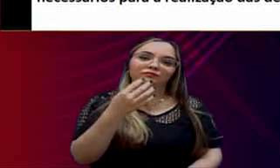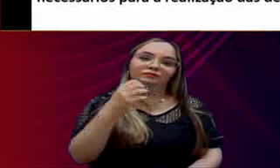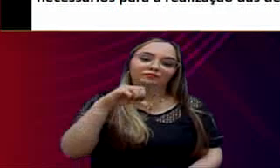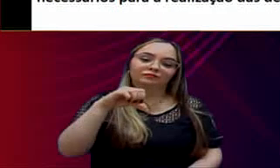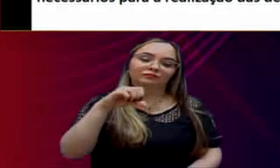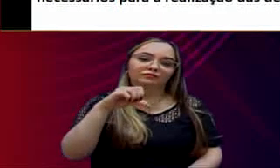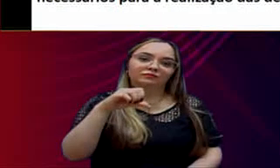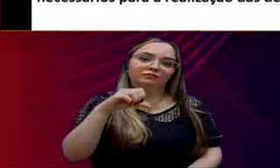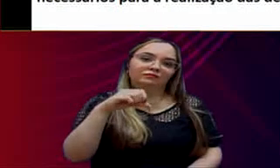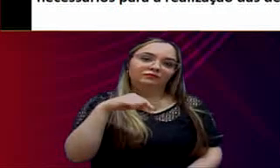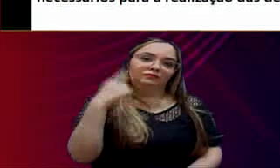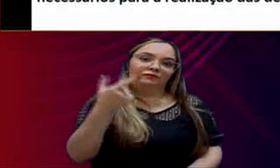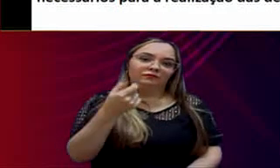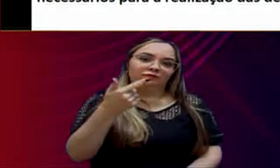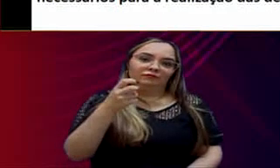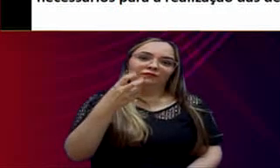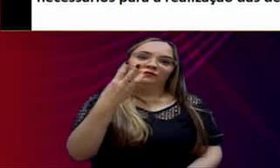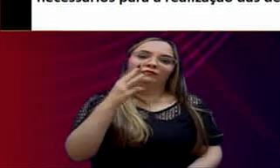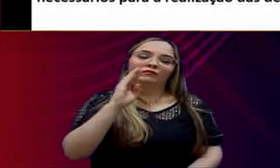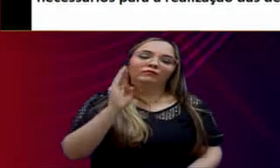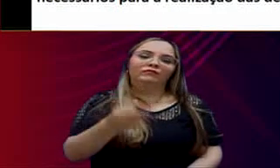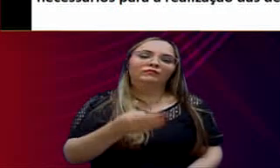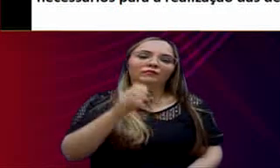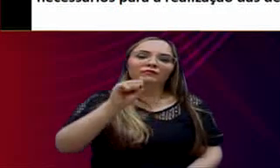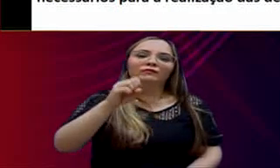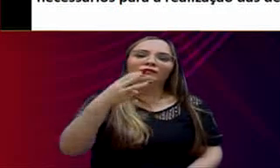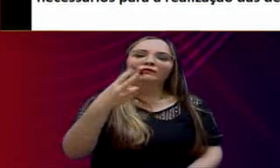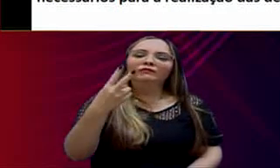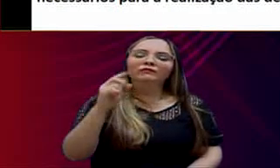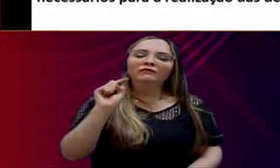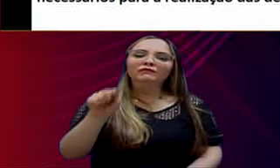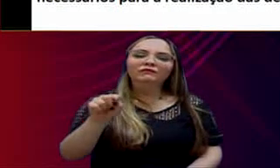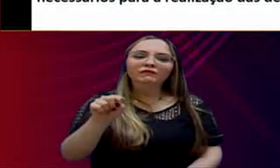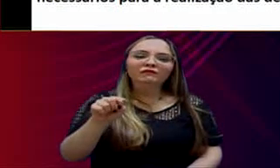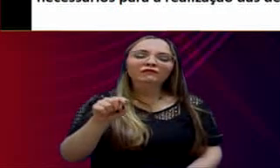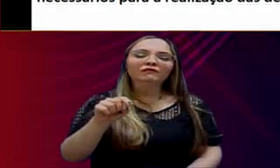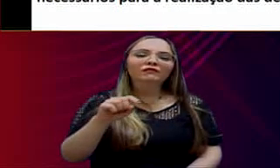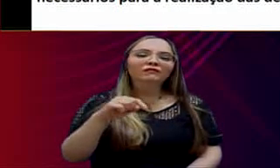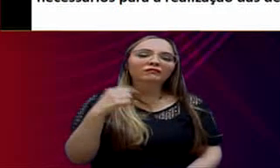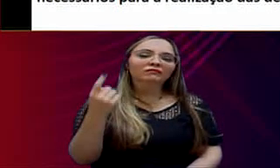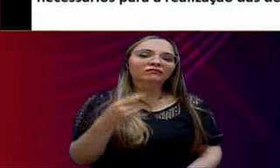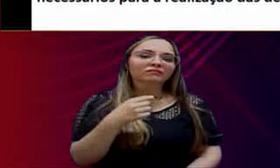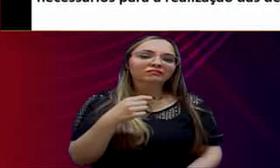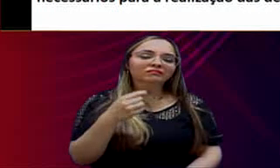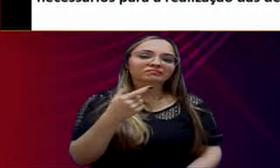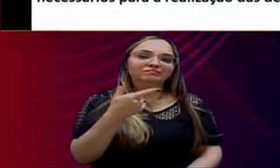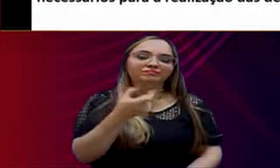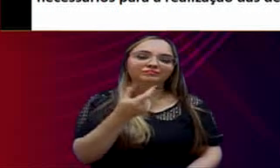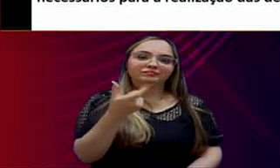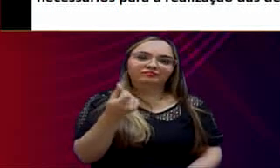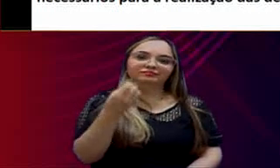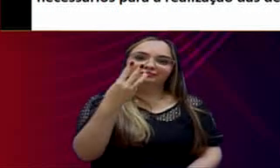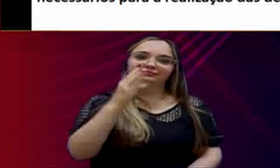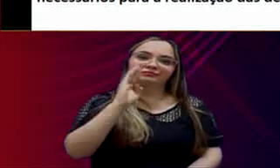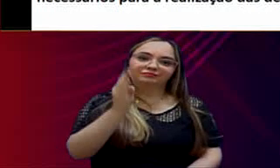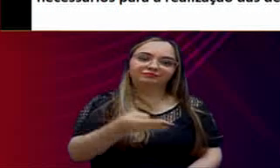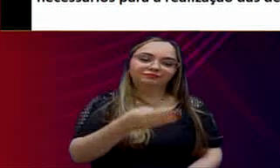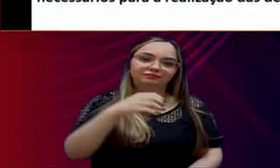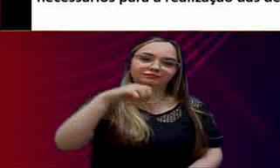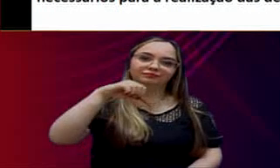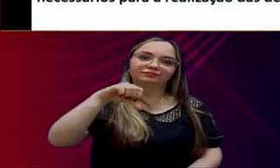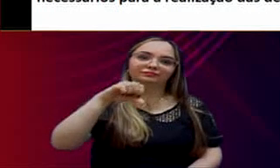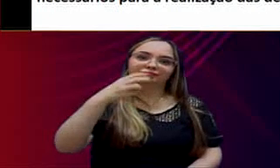em 25 3 milhões 832 milhões 739 em 26 3 bilhões